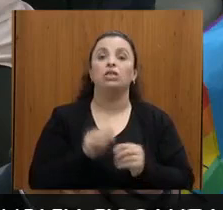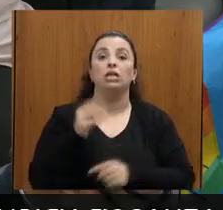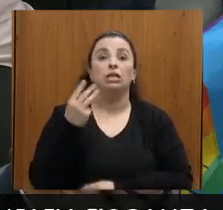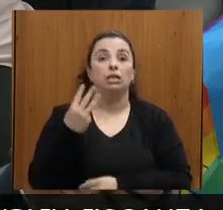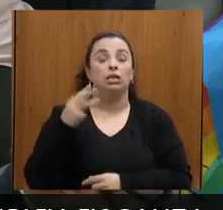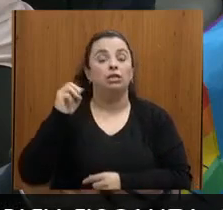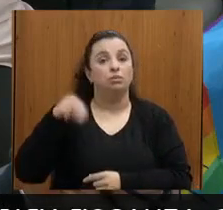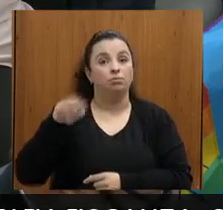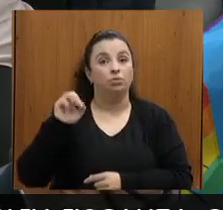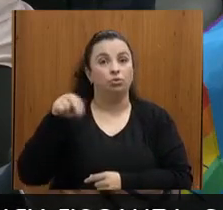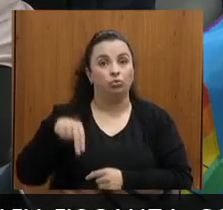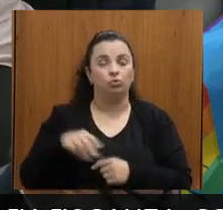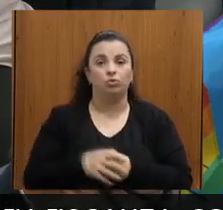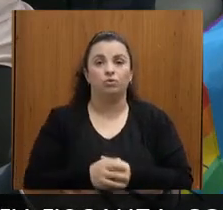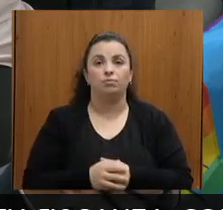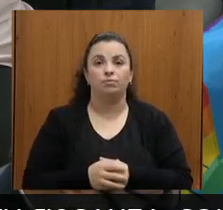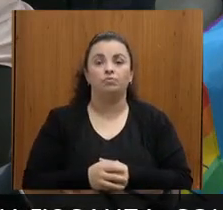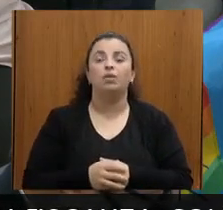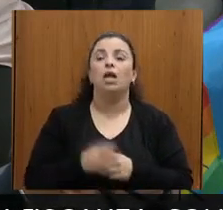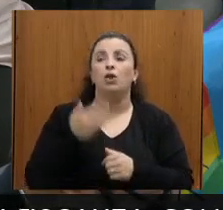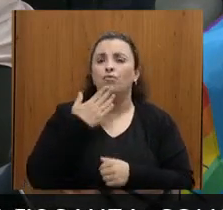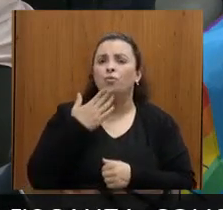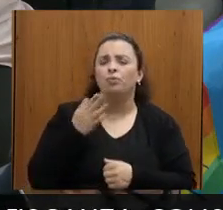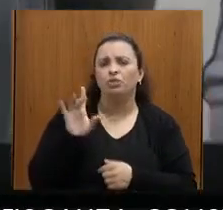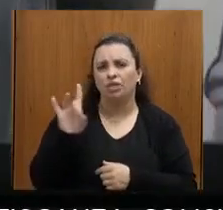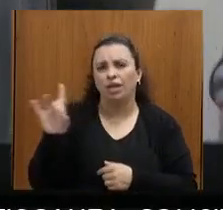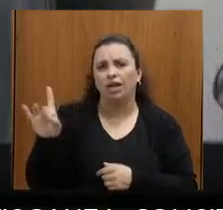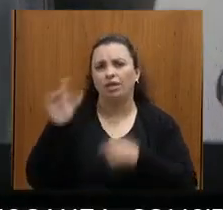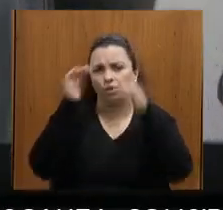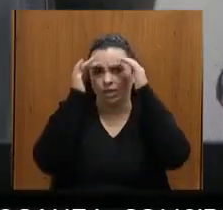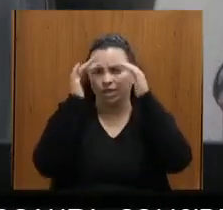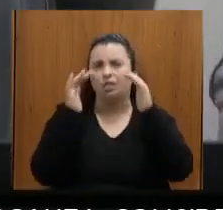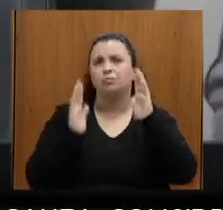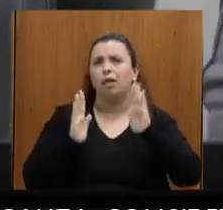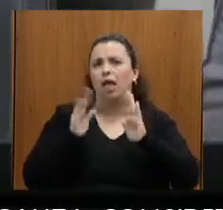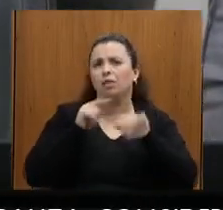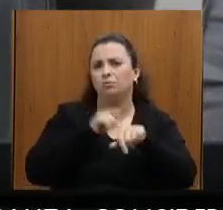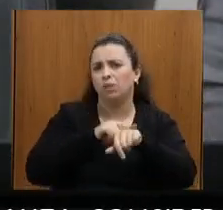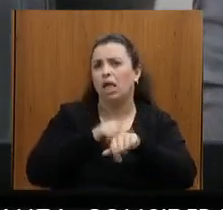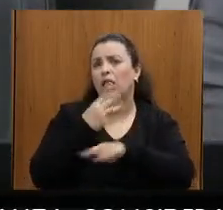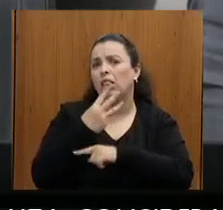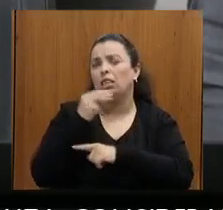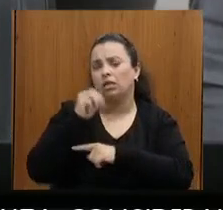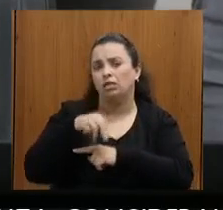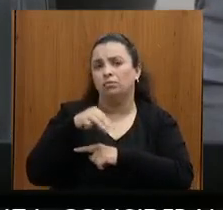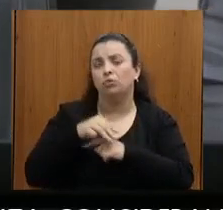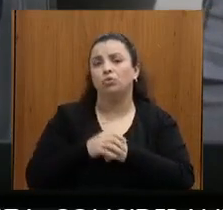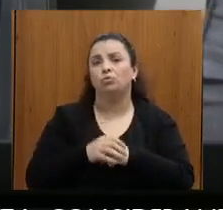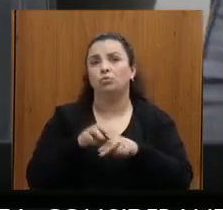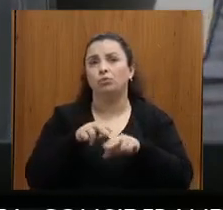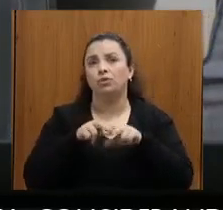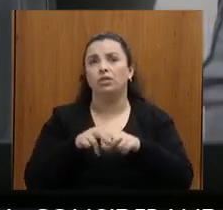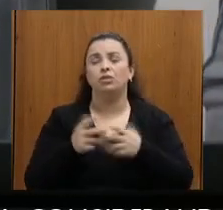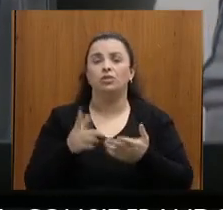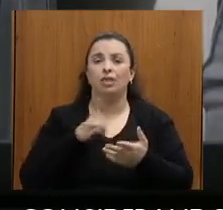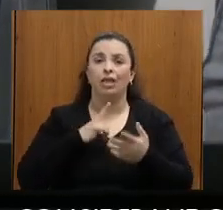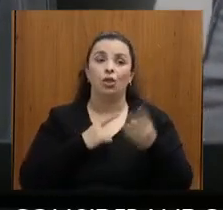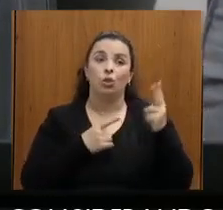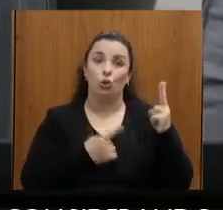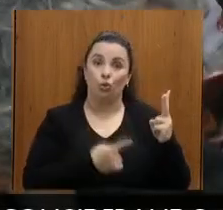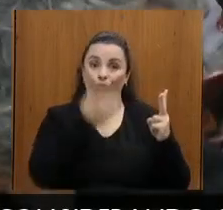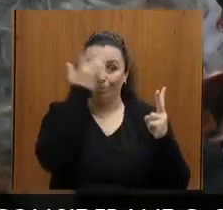O deputado, vamos tentar esse prazo. Me alerta aqui a assessoria que como tem uma coisa dupla,